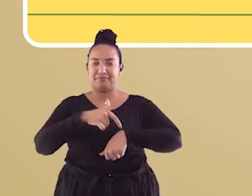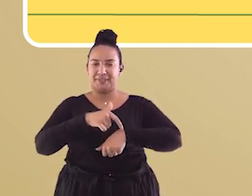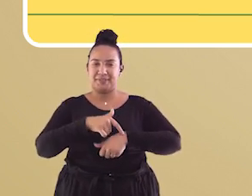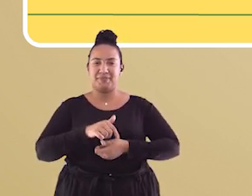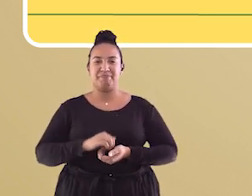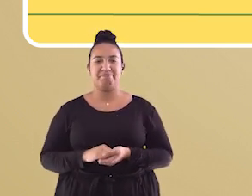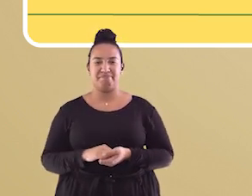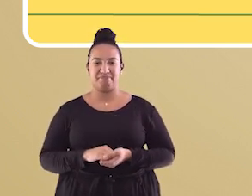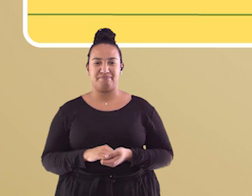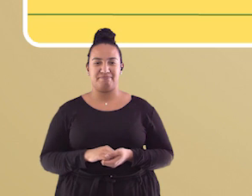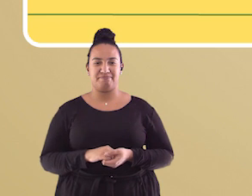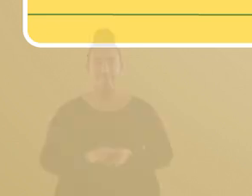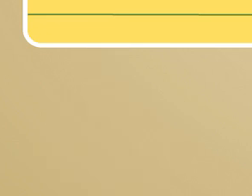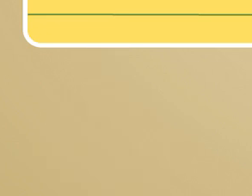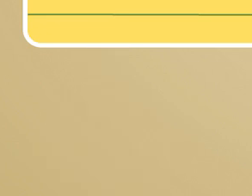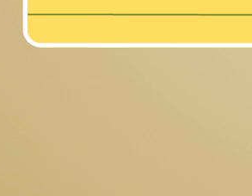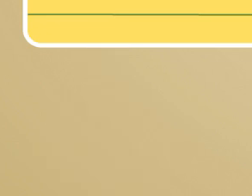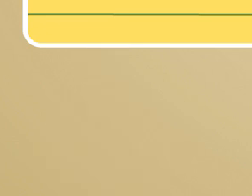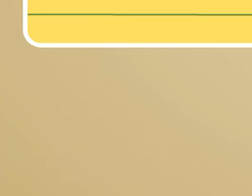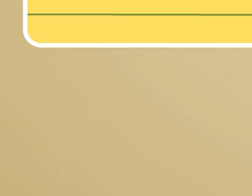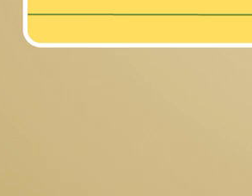resposta? Tempo aí para você.